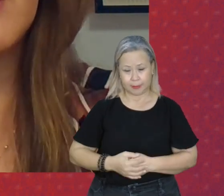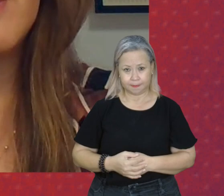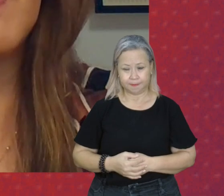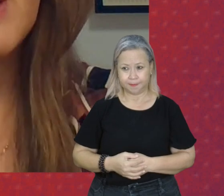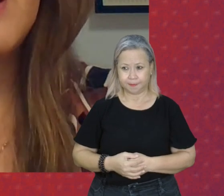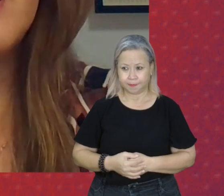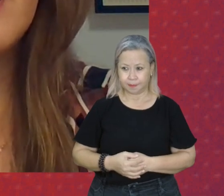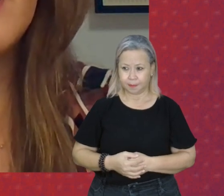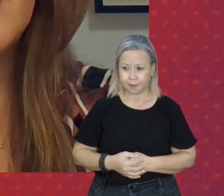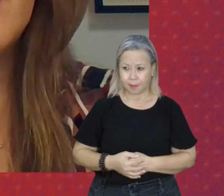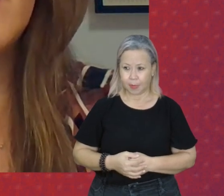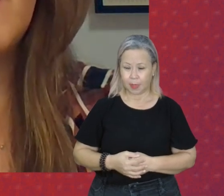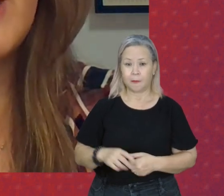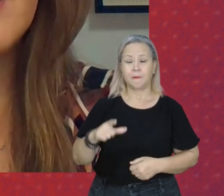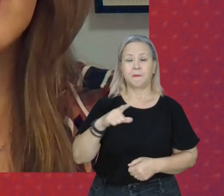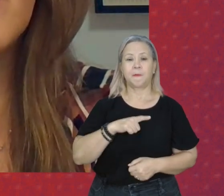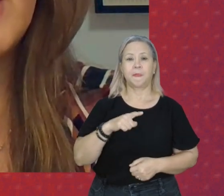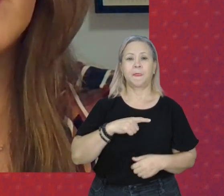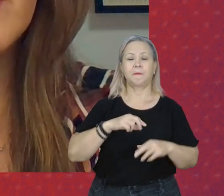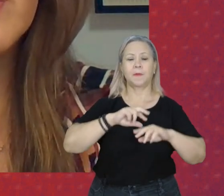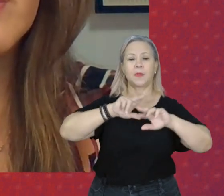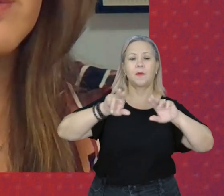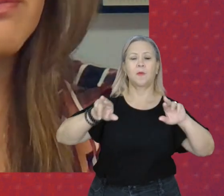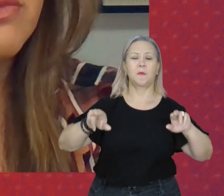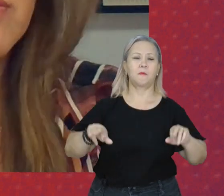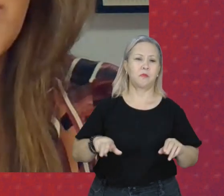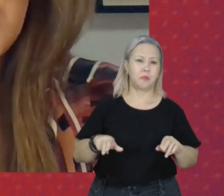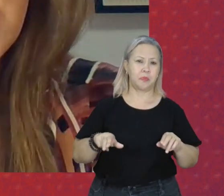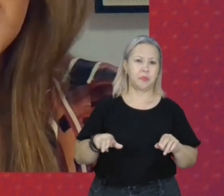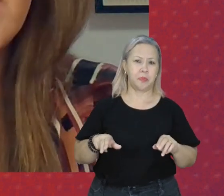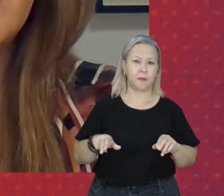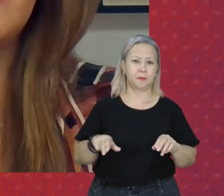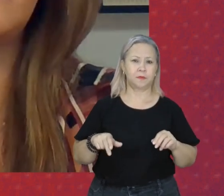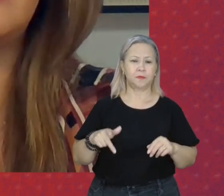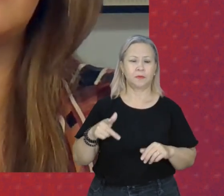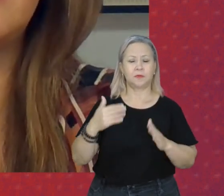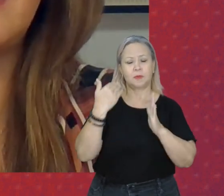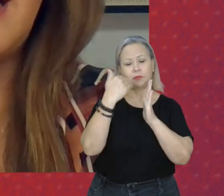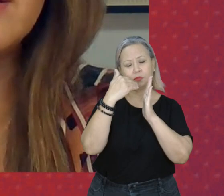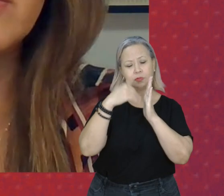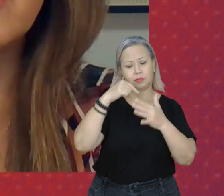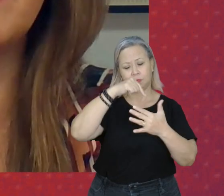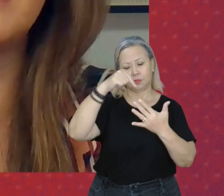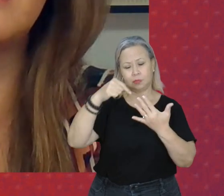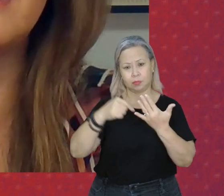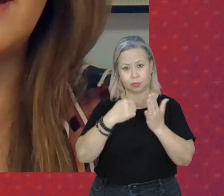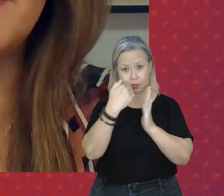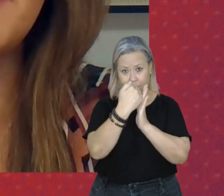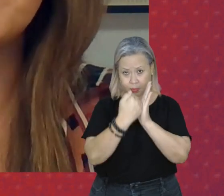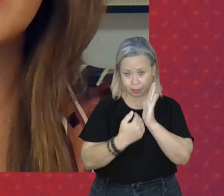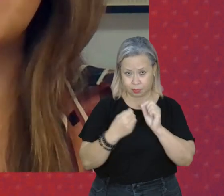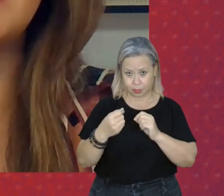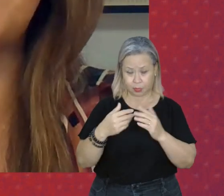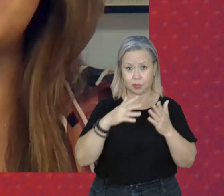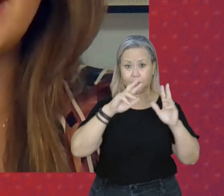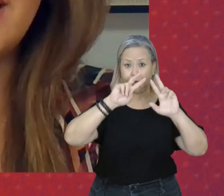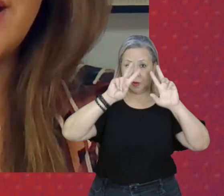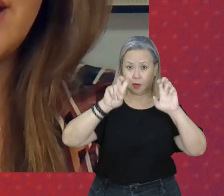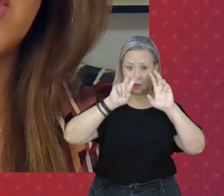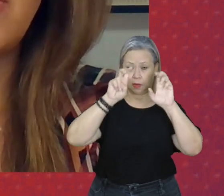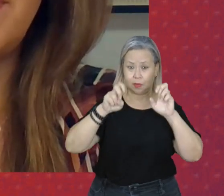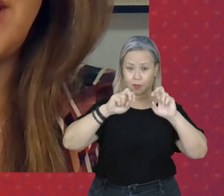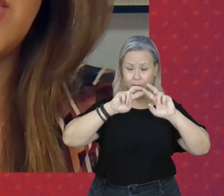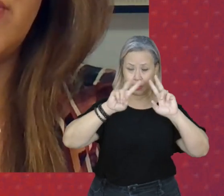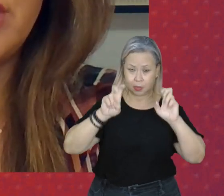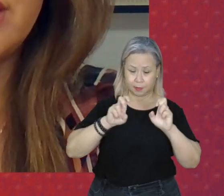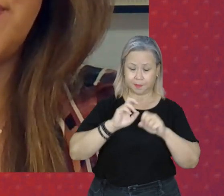né, assim, existem várias normativas internacionais que tratam sobre esse tema, mas a primeira